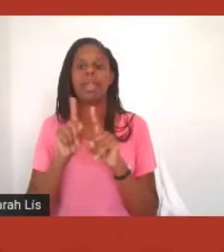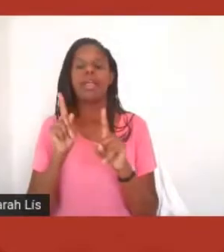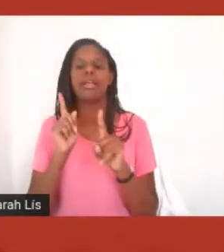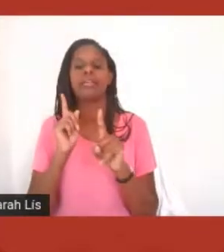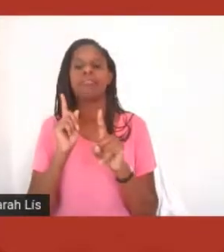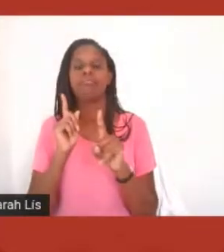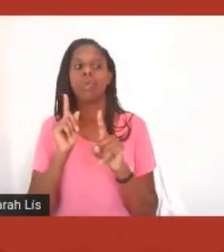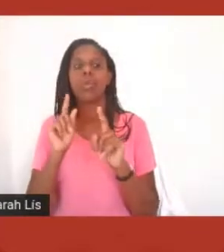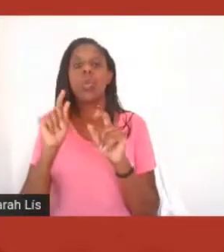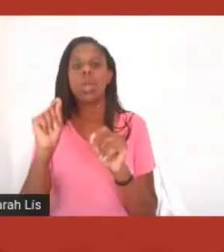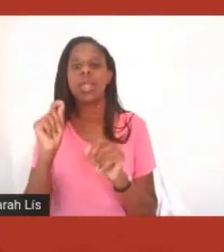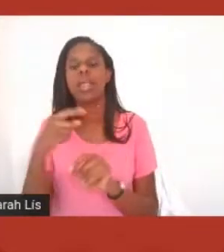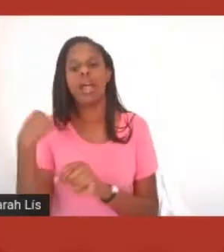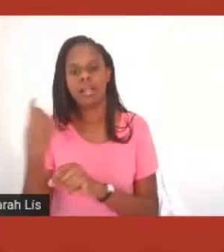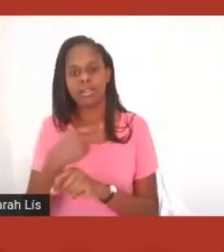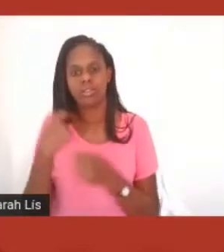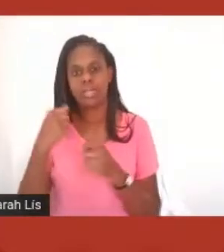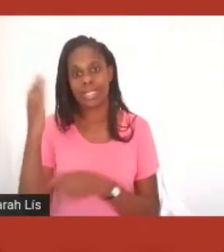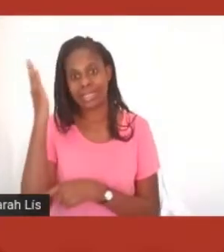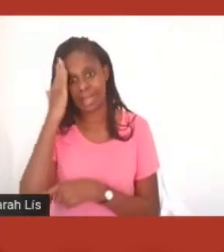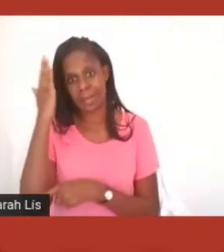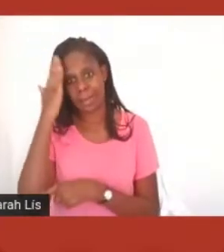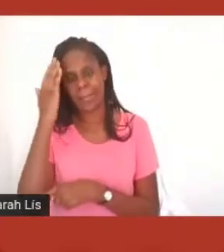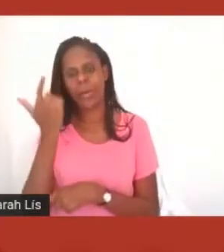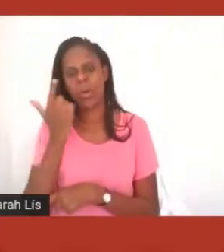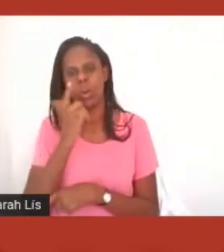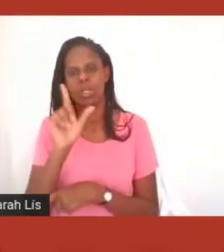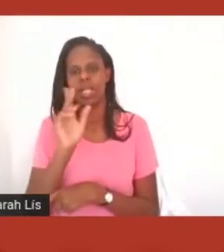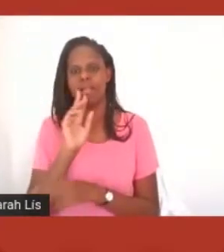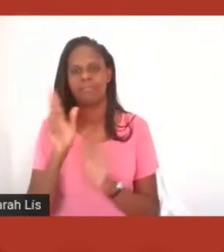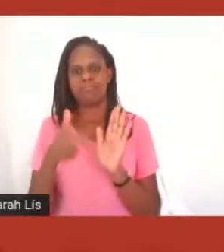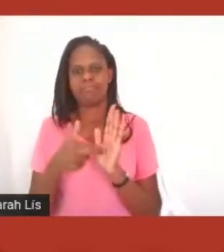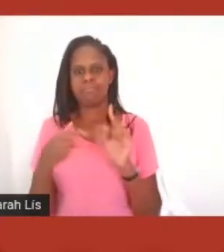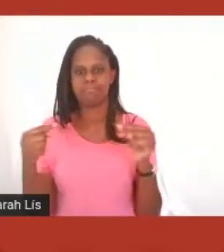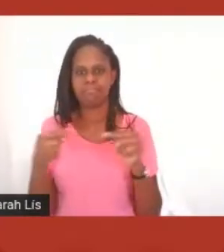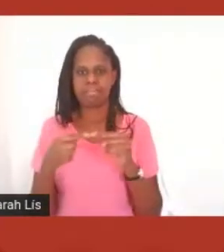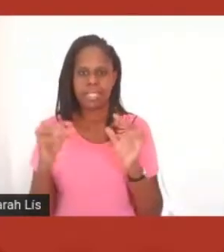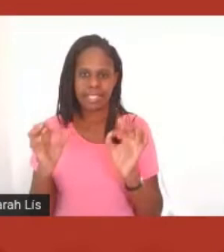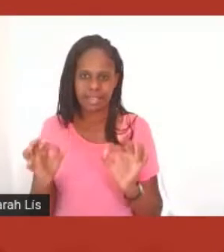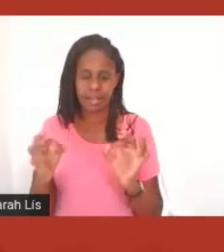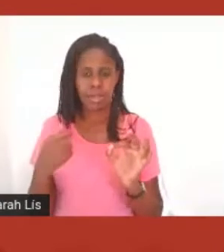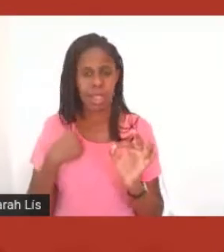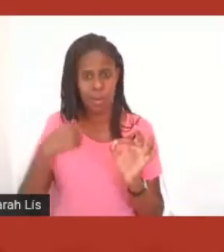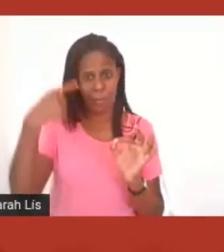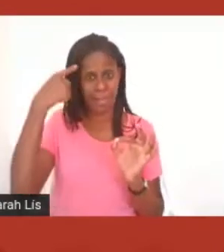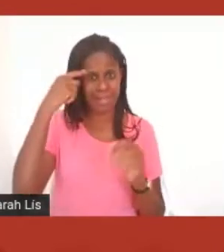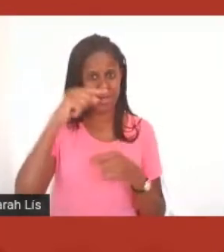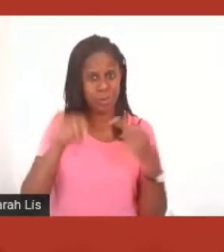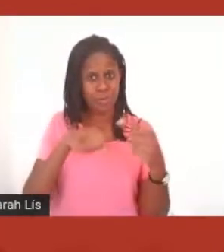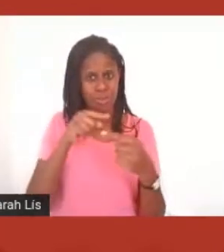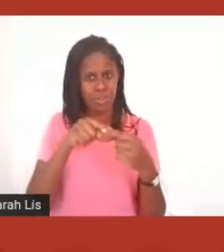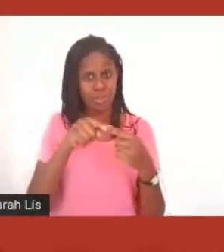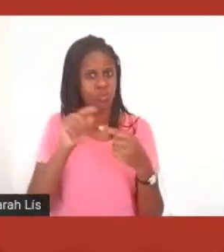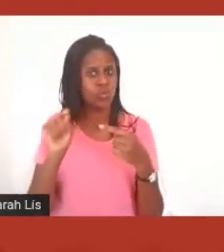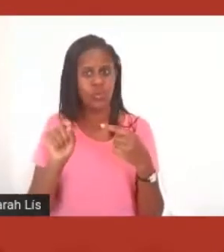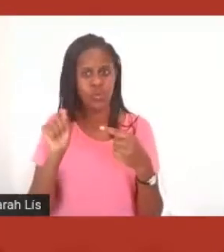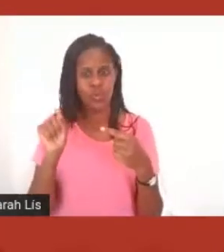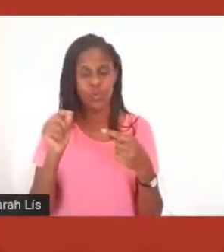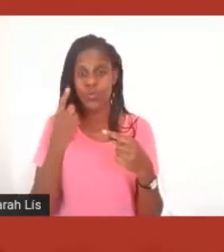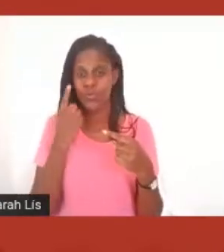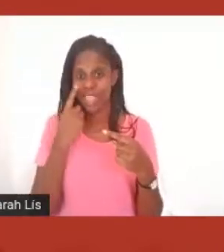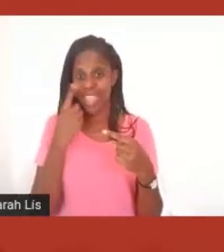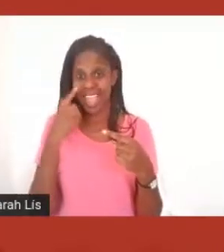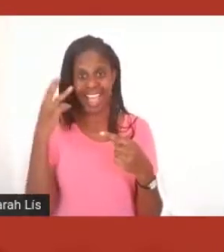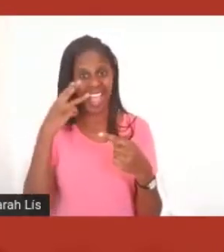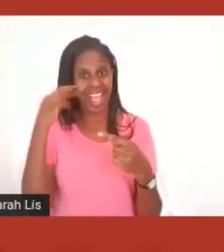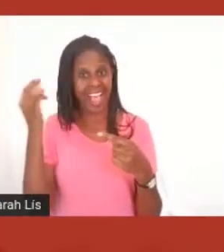responder, para saber escolher a alternativa correta, né? Então, pensei que o objetivo seria a gente verificar se o gato